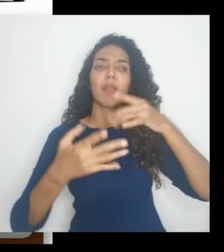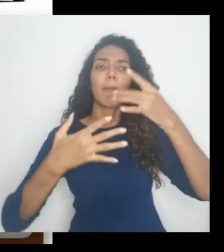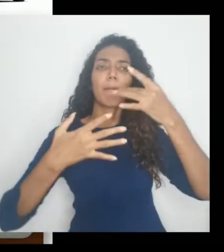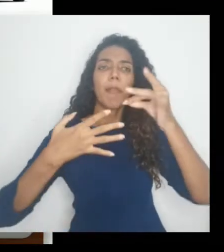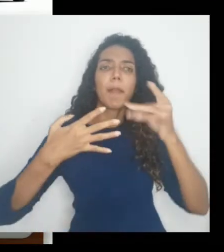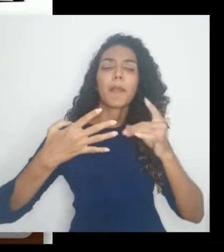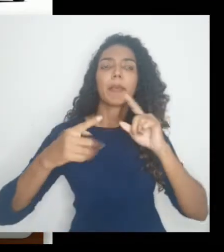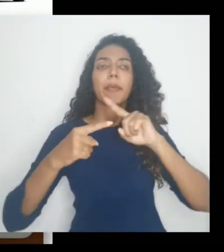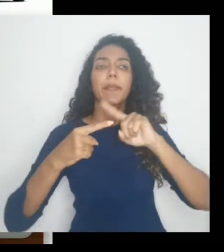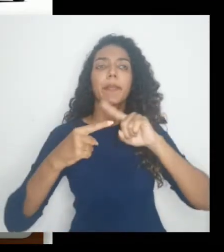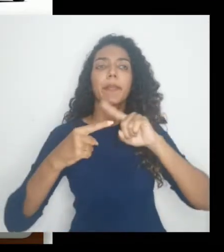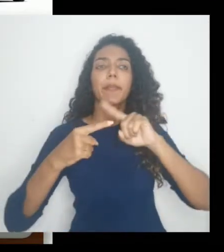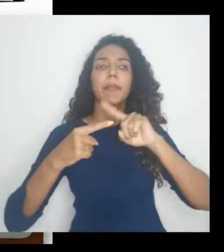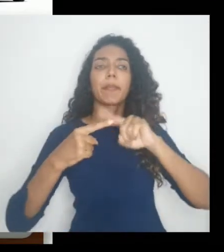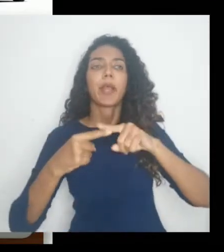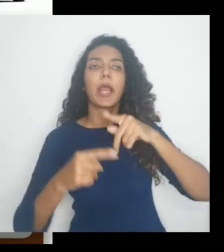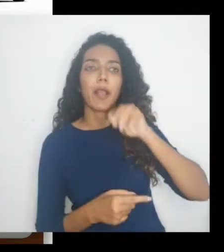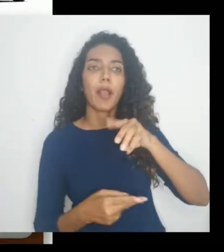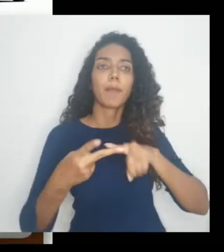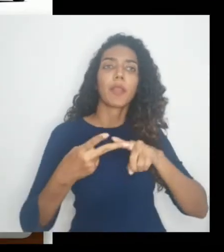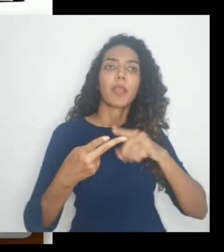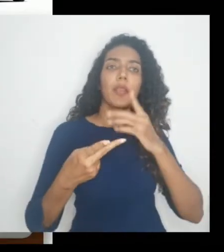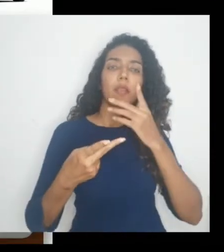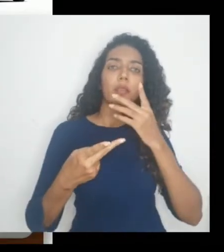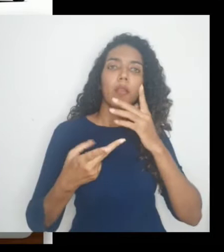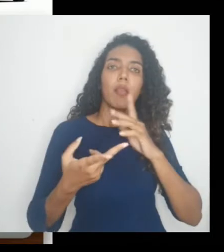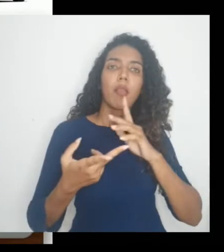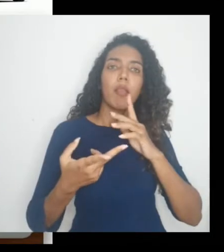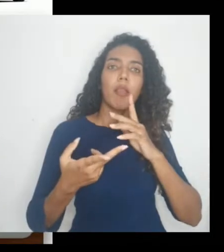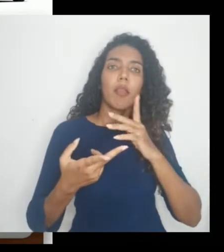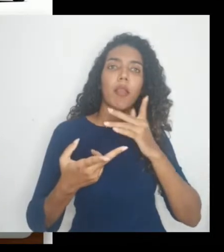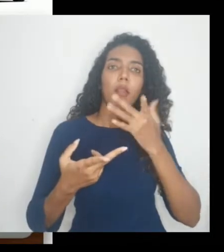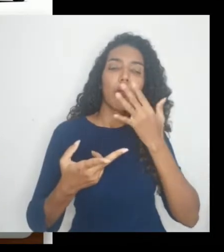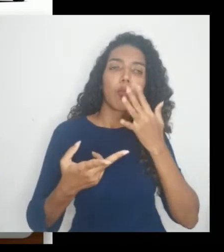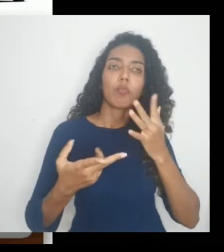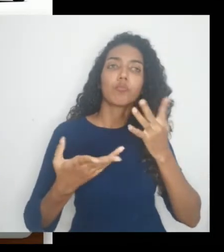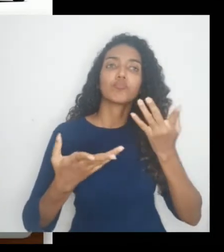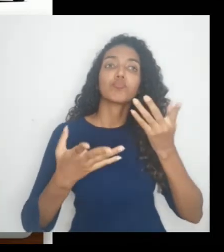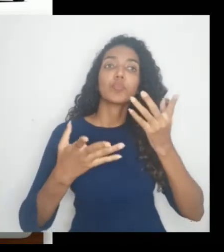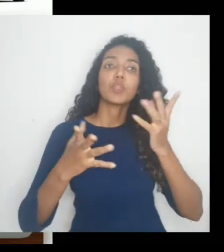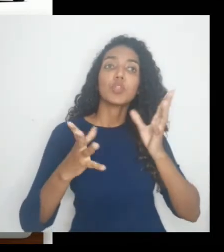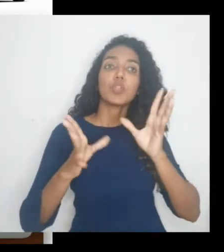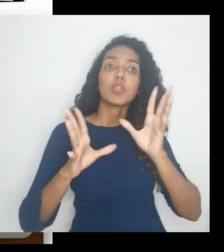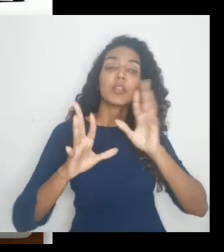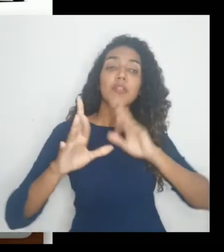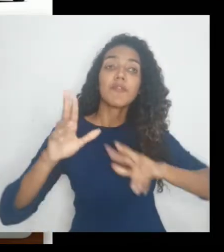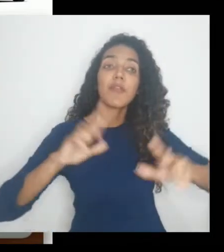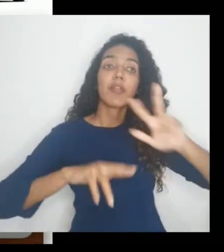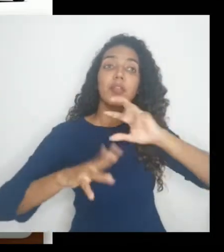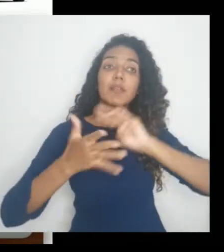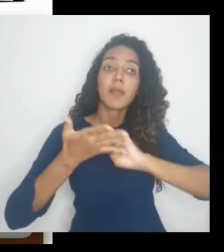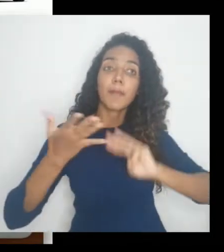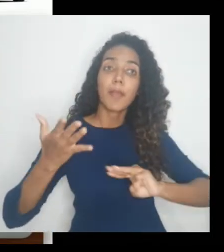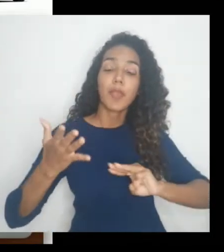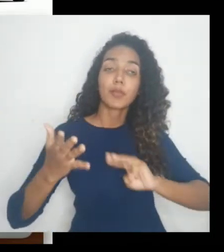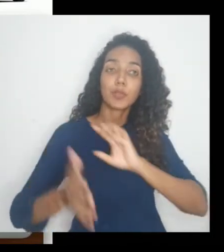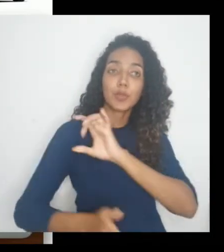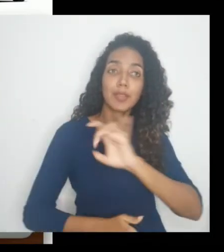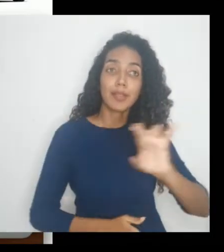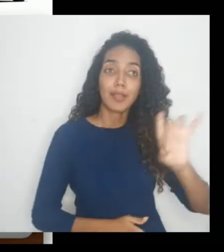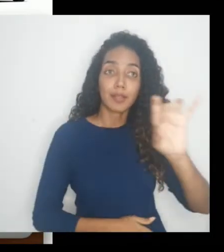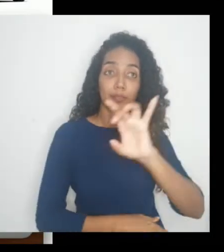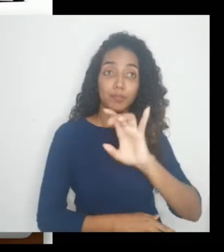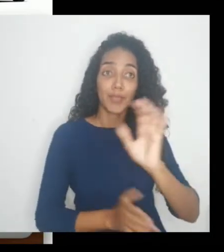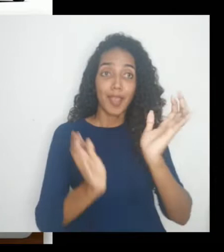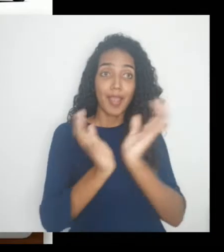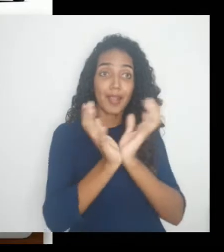exemplo, e um conjunto de métodos, são ações a serem executadas por cada um dos objetos. A classe define a forma, o objeto,